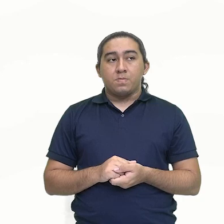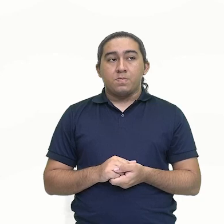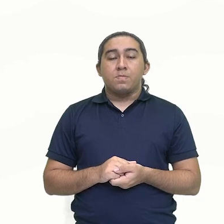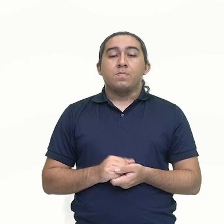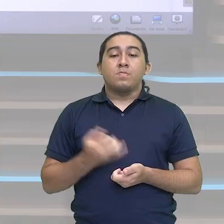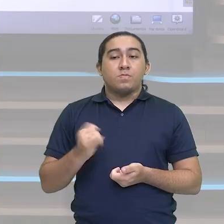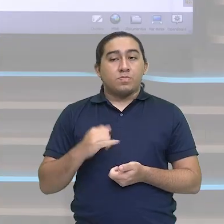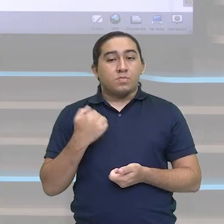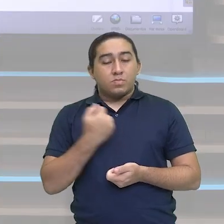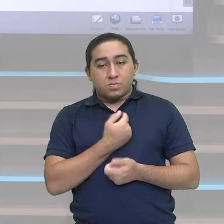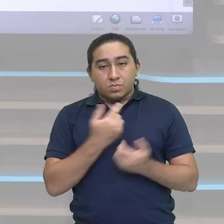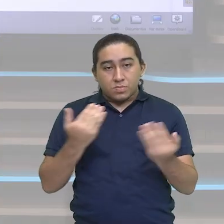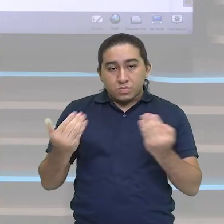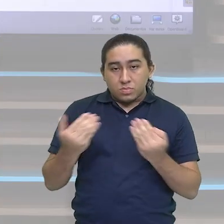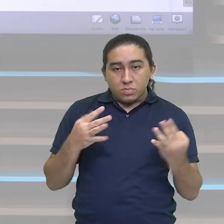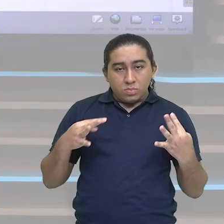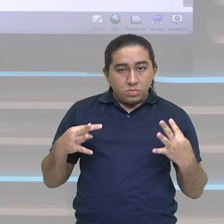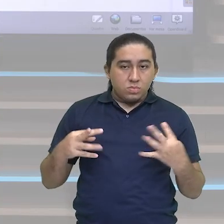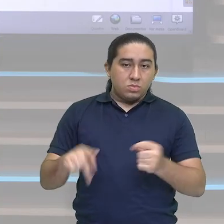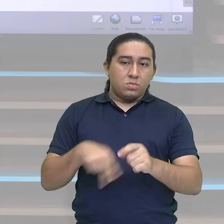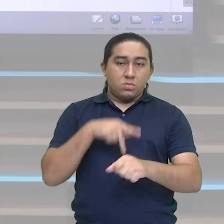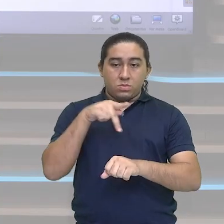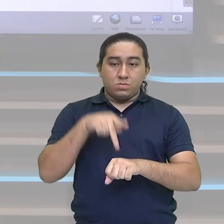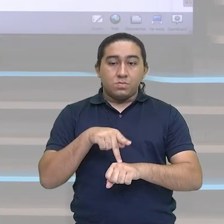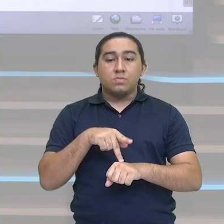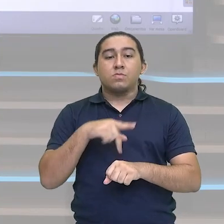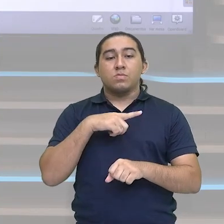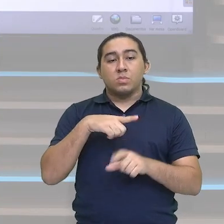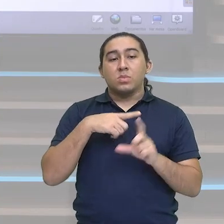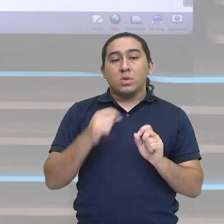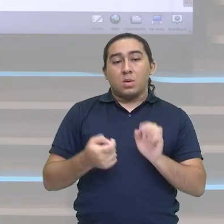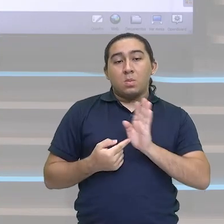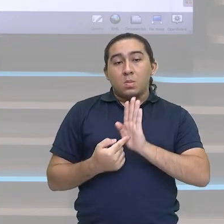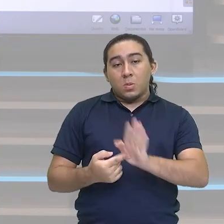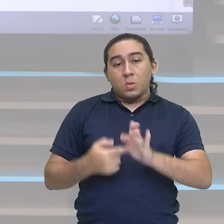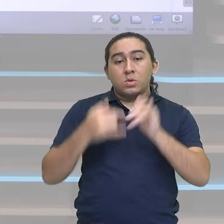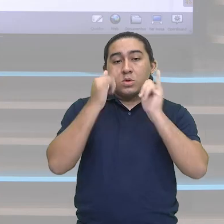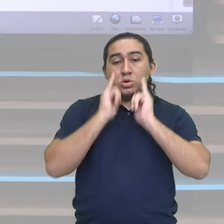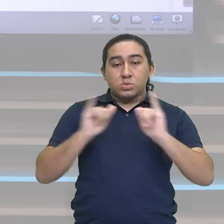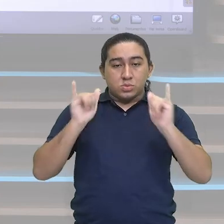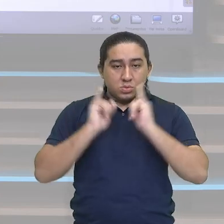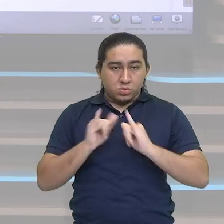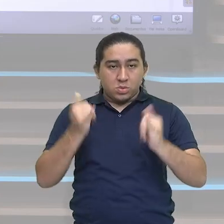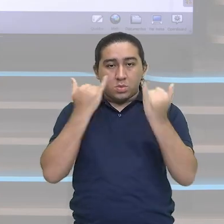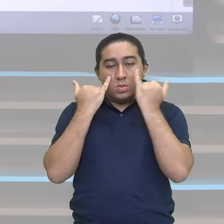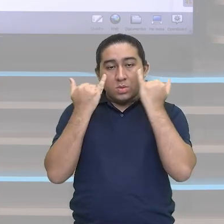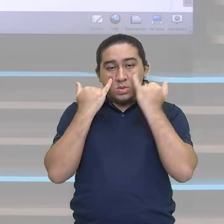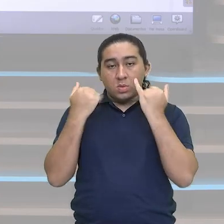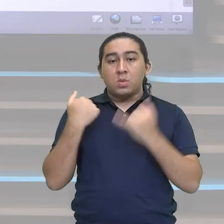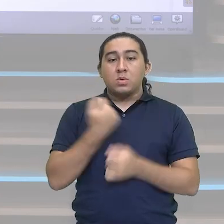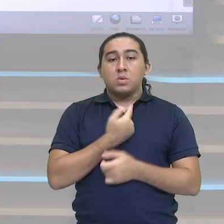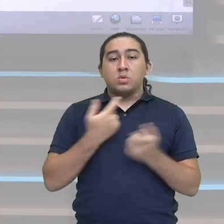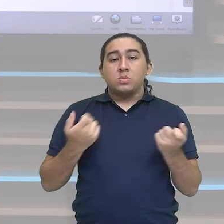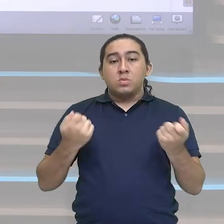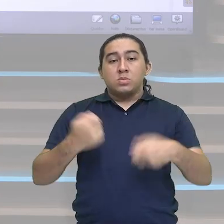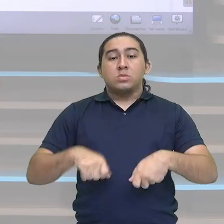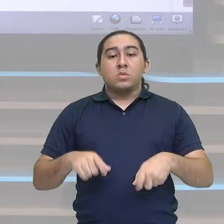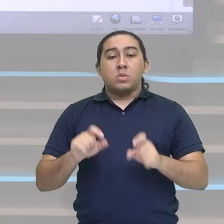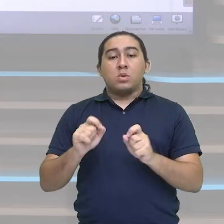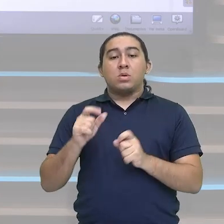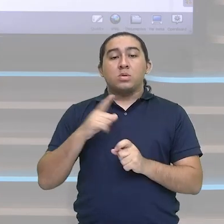todos esses países, eles divulgam essas informações, né, informações oficiais de cada governo, e aí a gente consegue